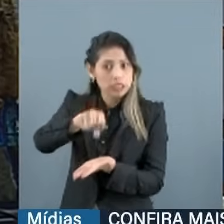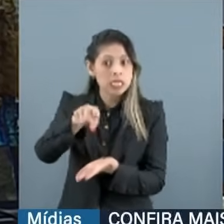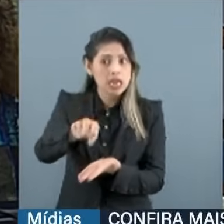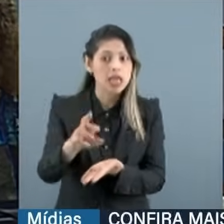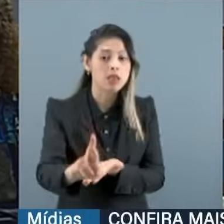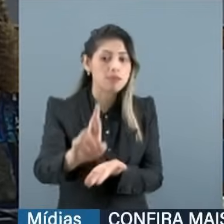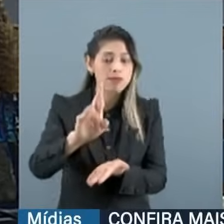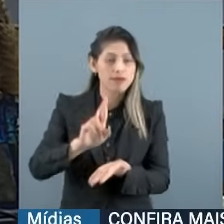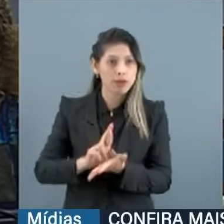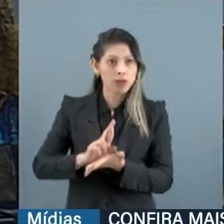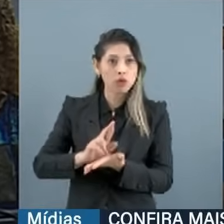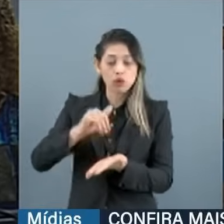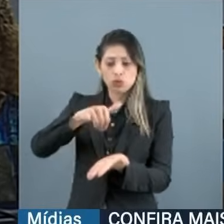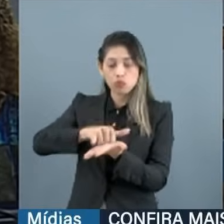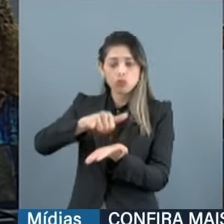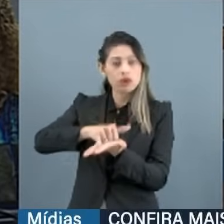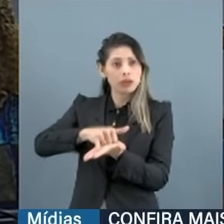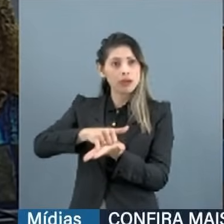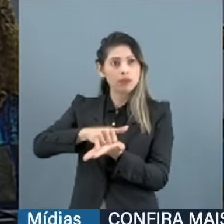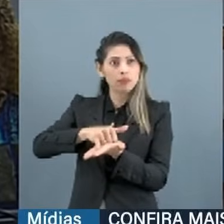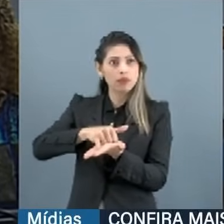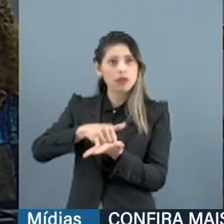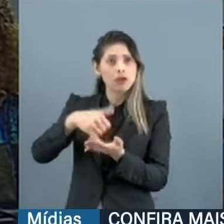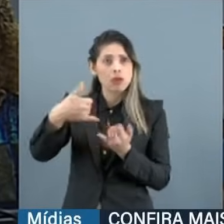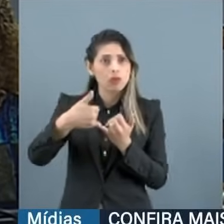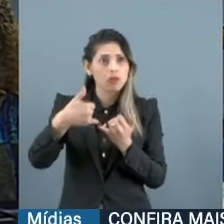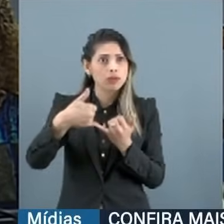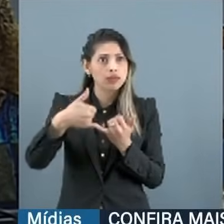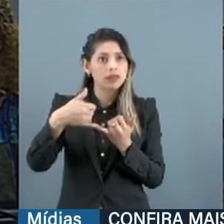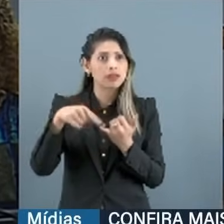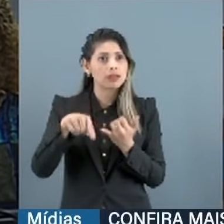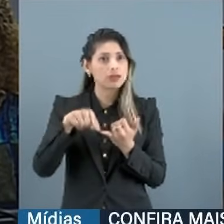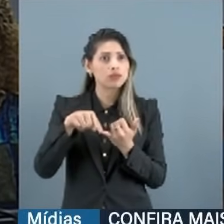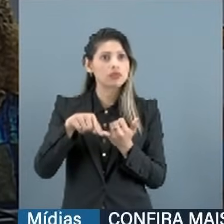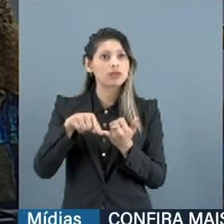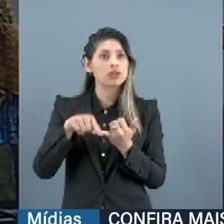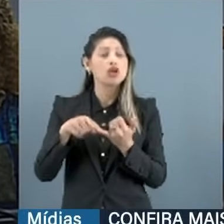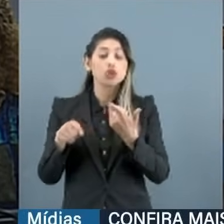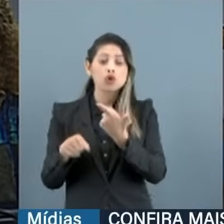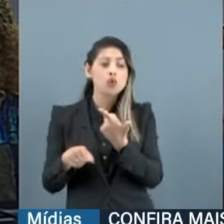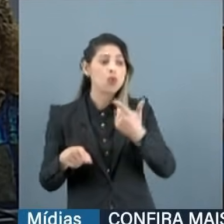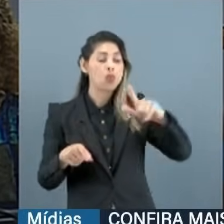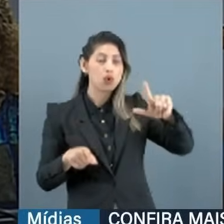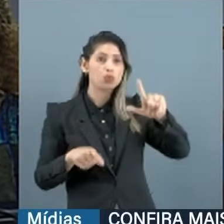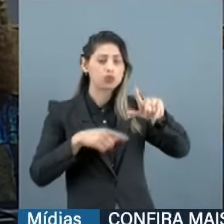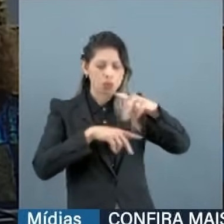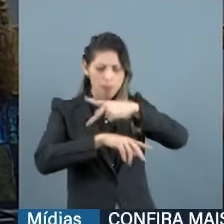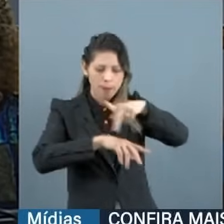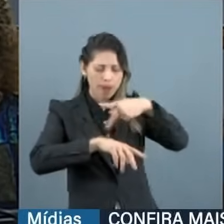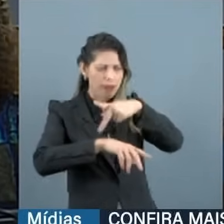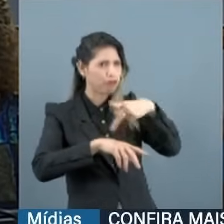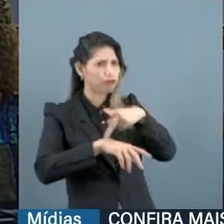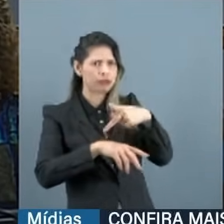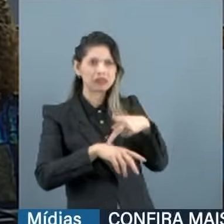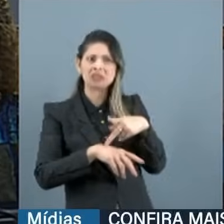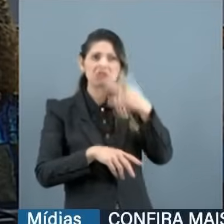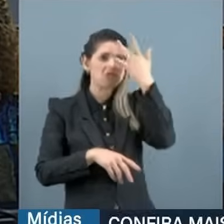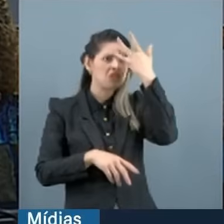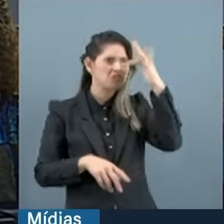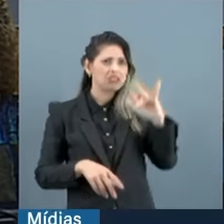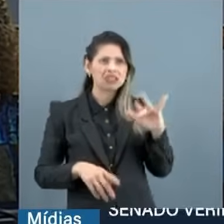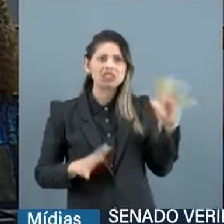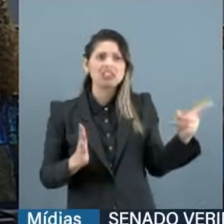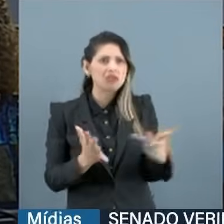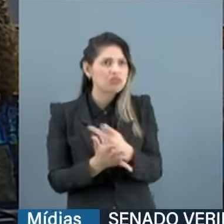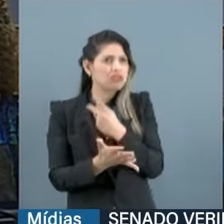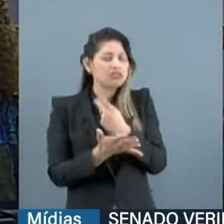grampo foi realizado por agentes de outro país, ele me disse. Não sei se é verdade, se realmente aconteceu o grampo, porque eu